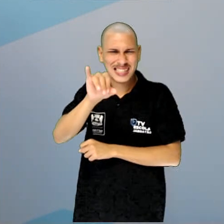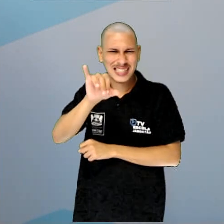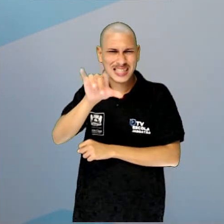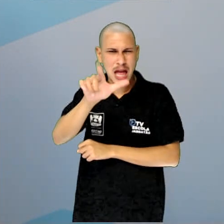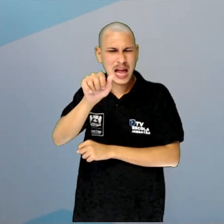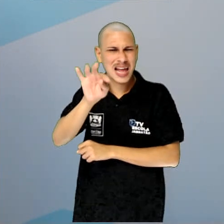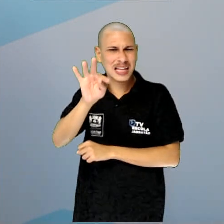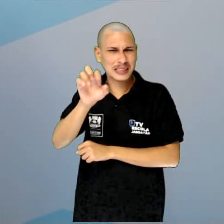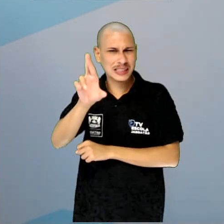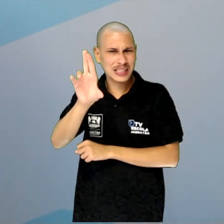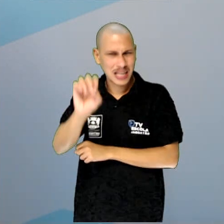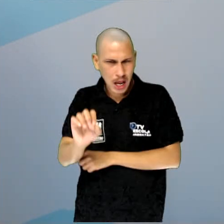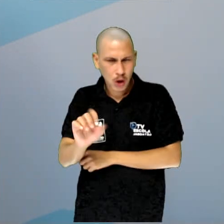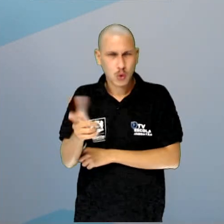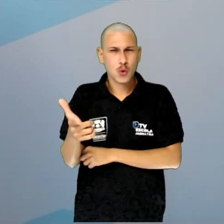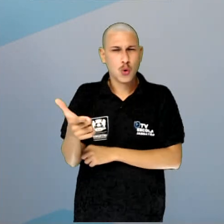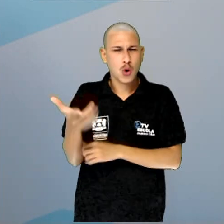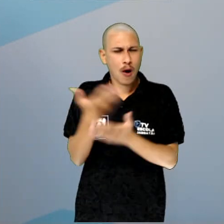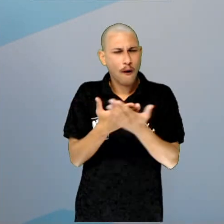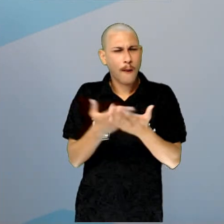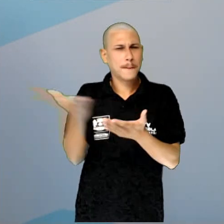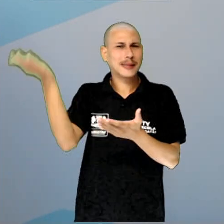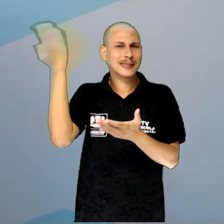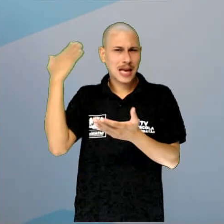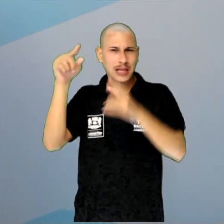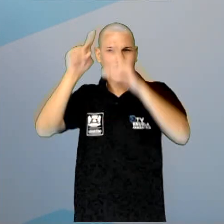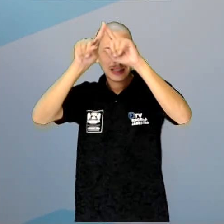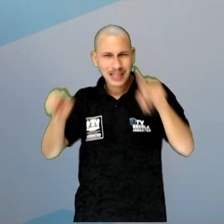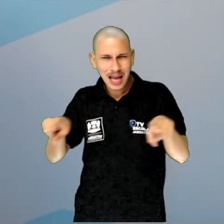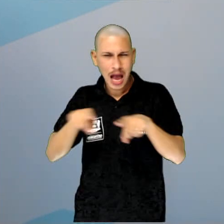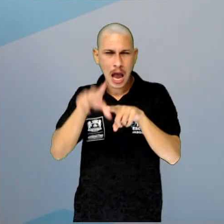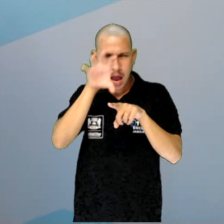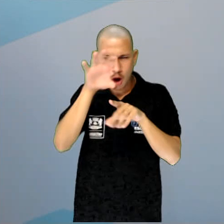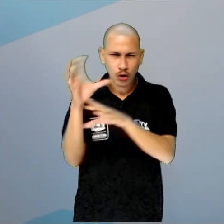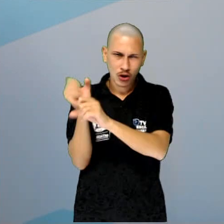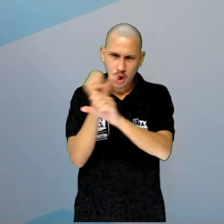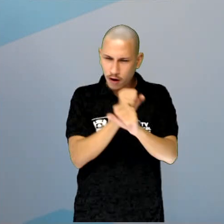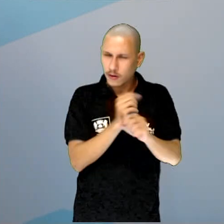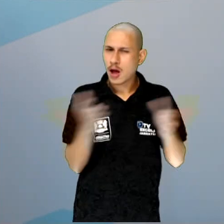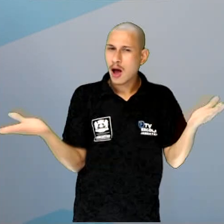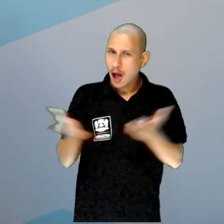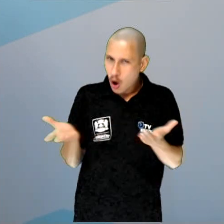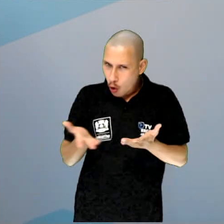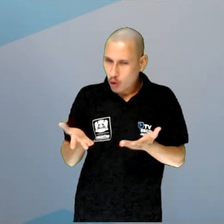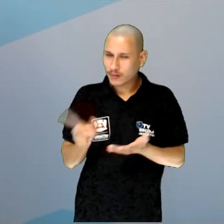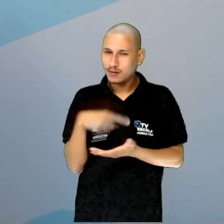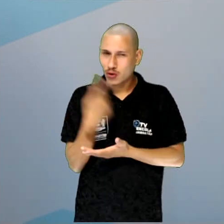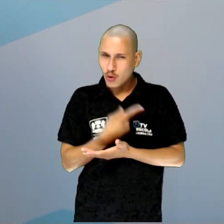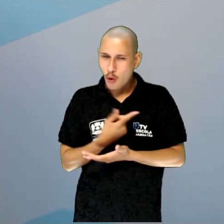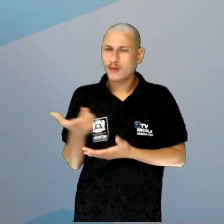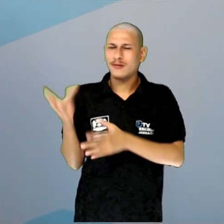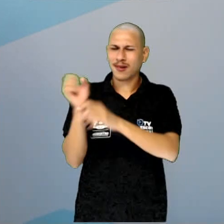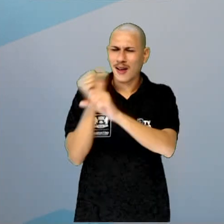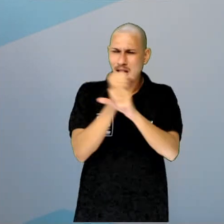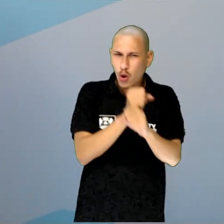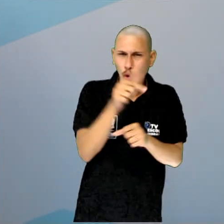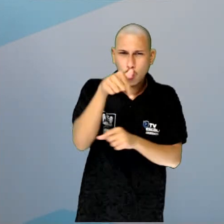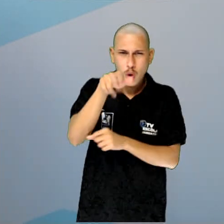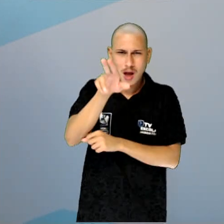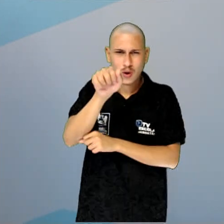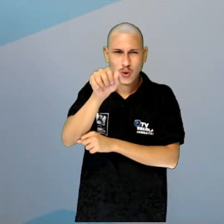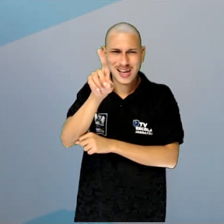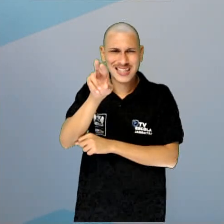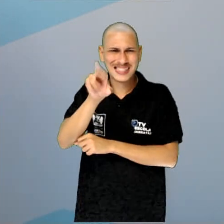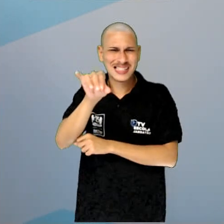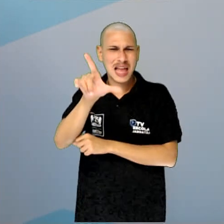a calcular a área dos triângulos e agora a gente vai aprender a calcular a área dos quadriláteros, tá? O